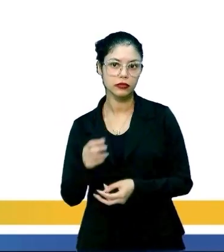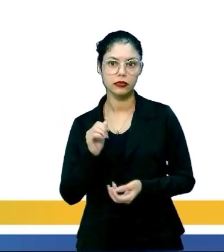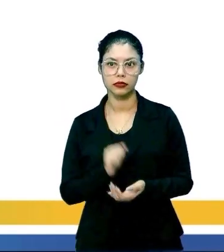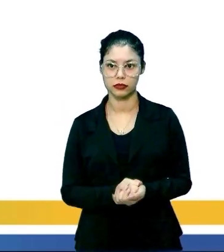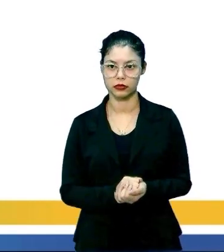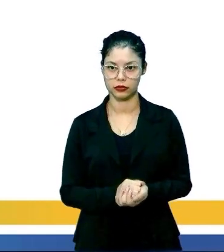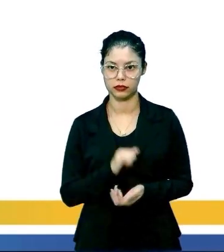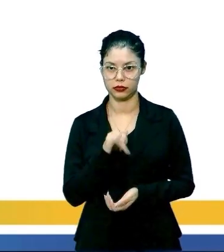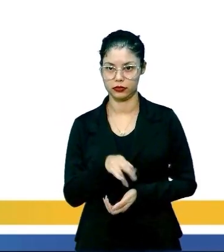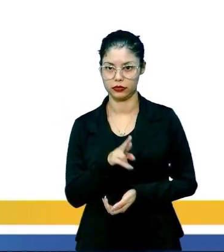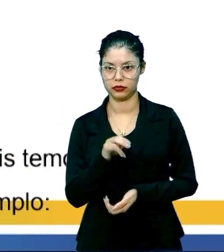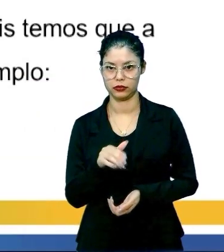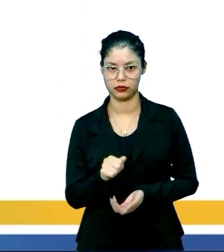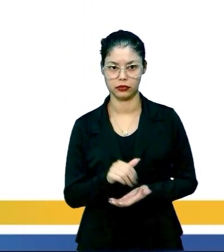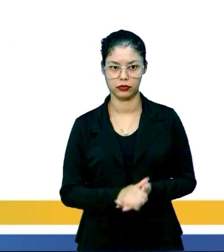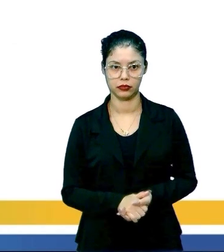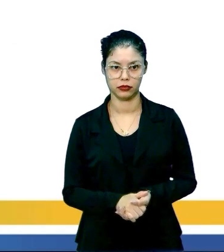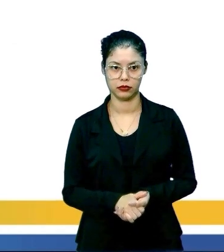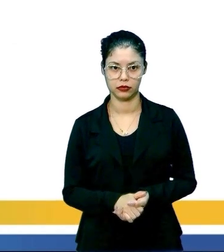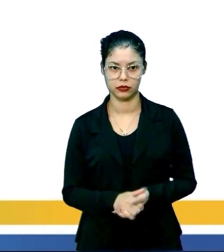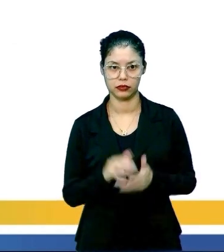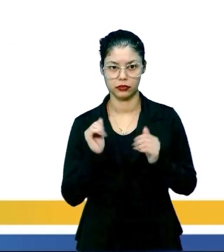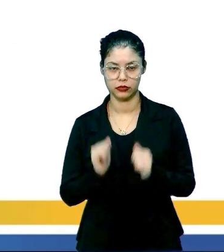Verifique se ela é injetora.